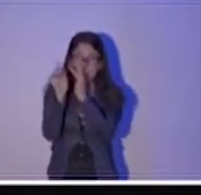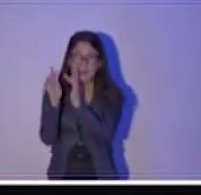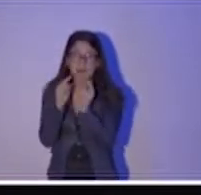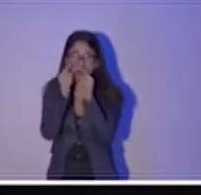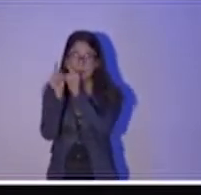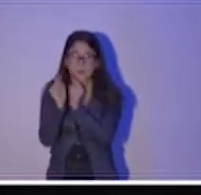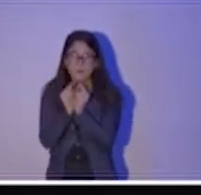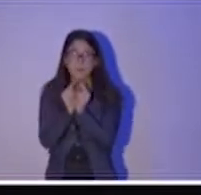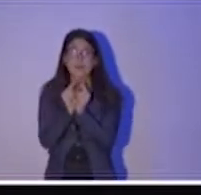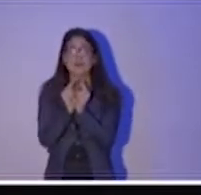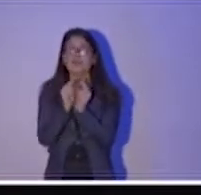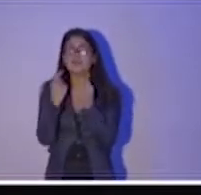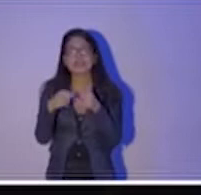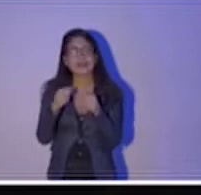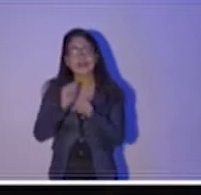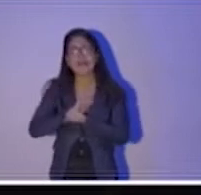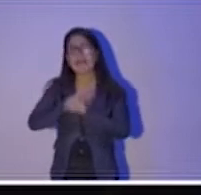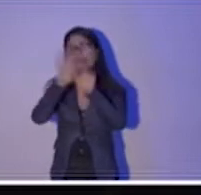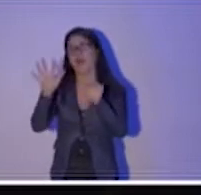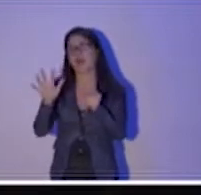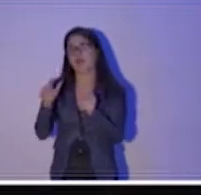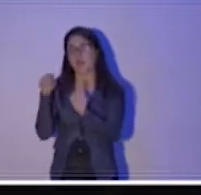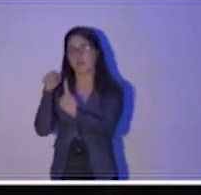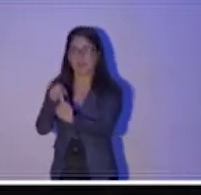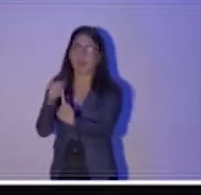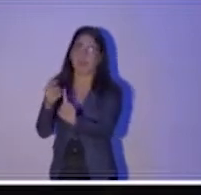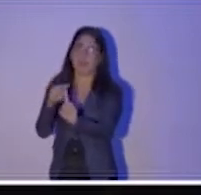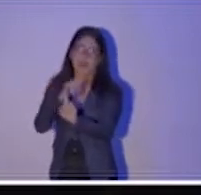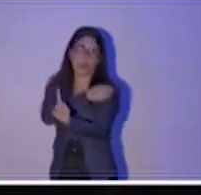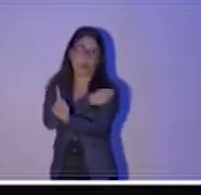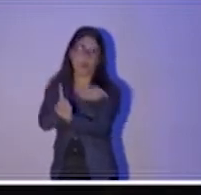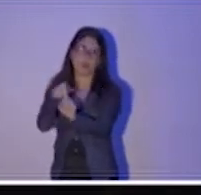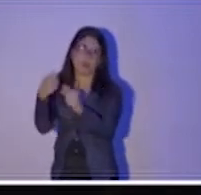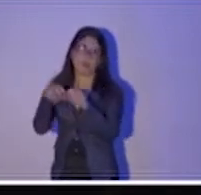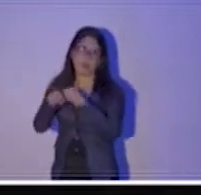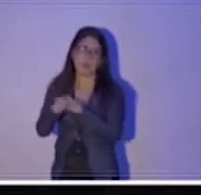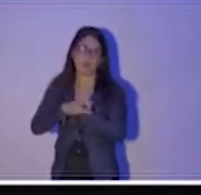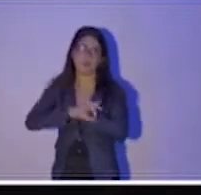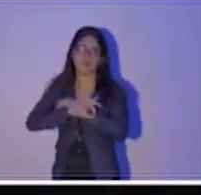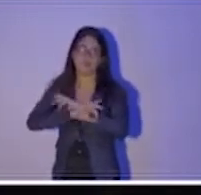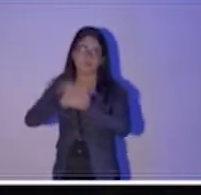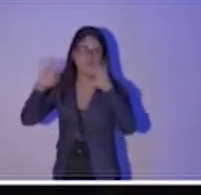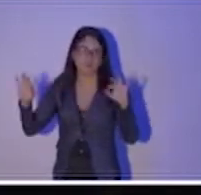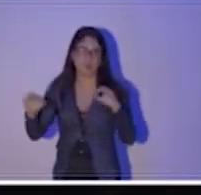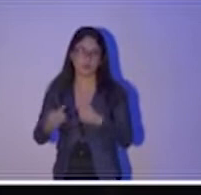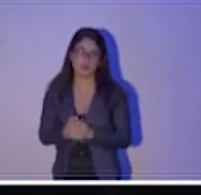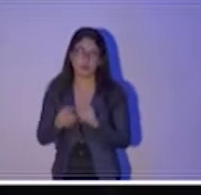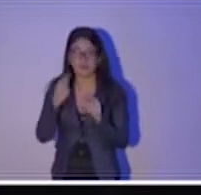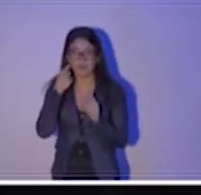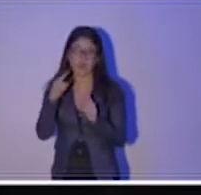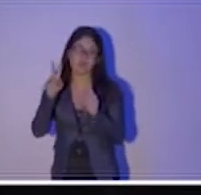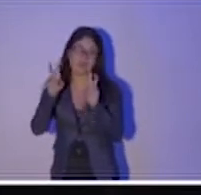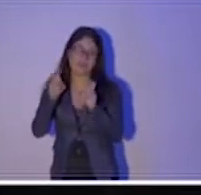aluno que tenha a melhor formação possível. E aí você vai de trás para frente. Você olha o produto no bom